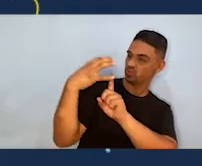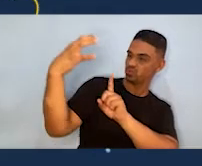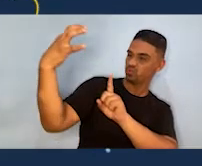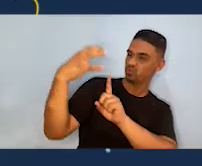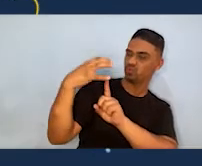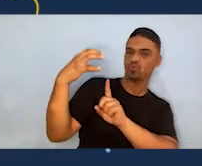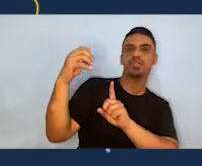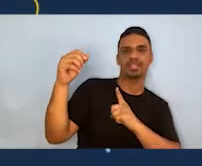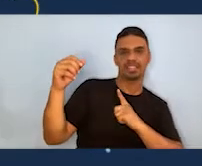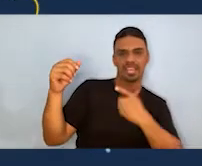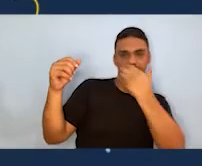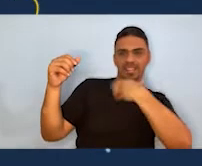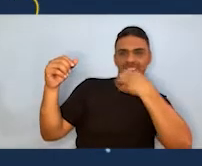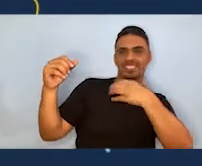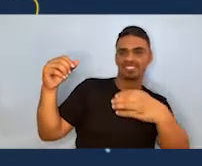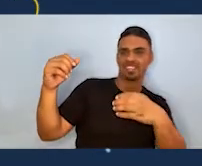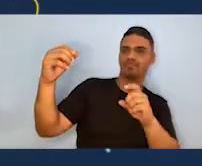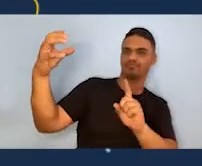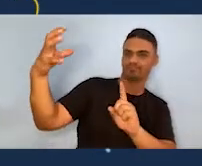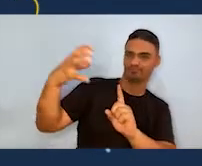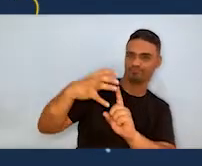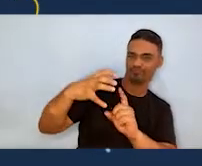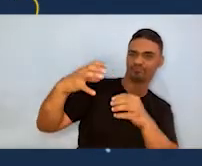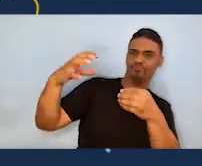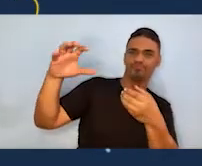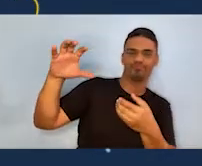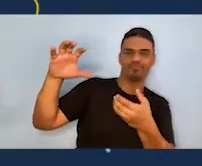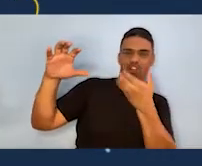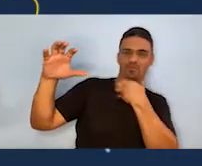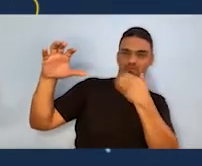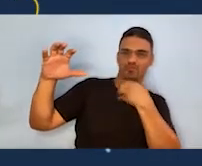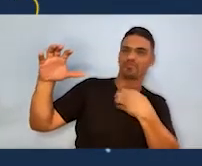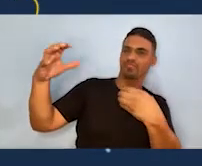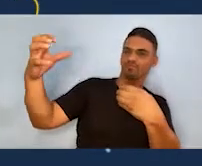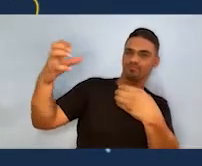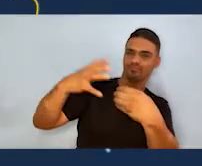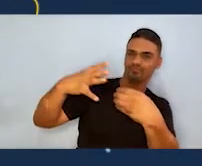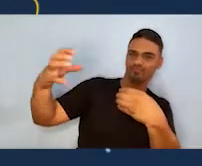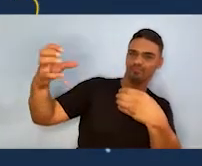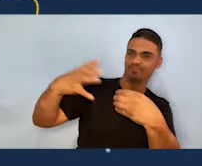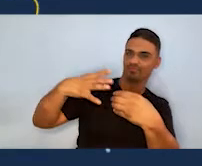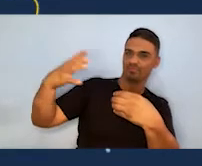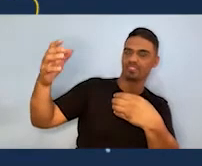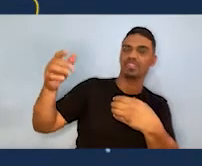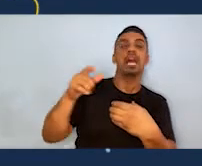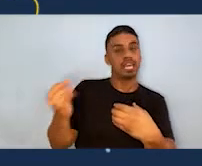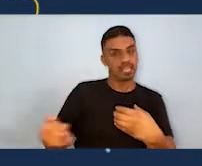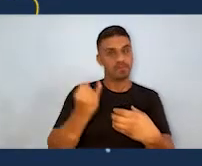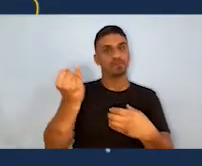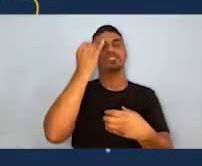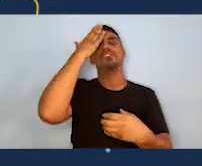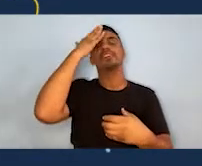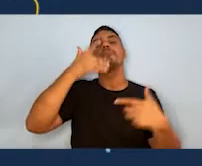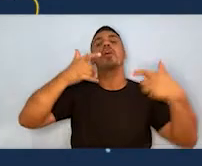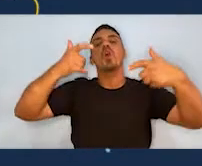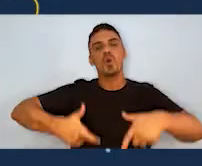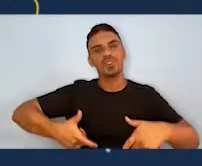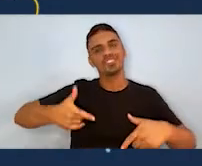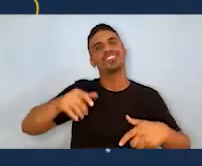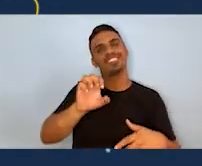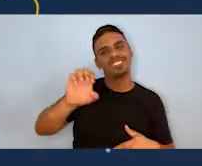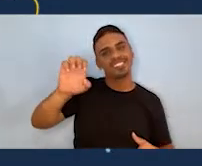superior esquerdo, então a gente vai ter que ter uma luz, e essa luz é importante que a gente saiba onde está,